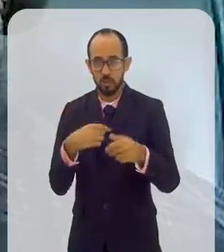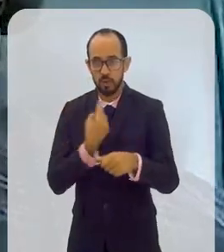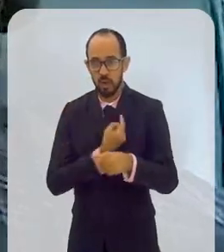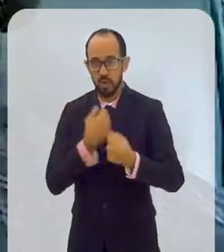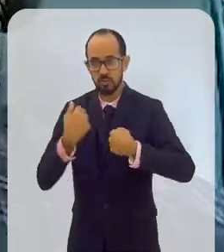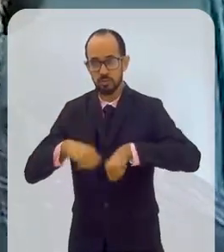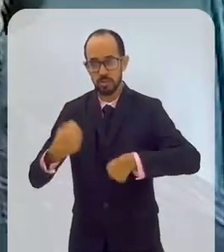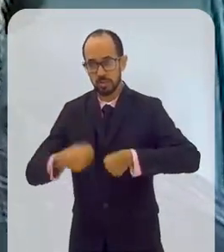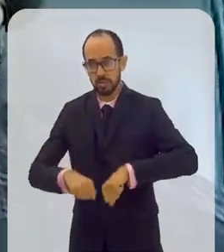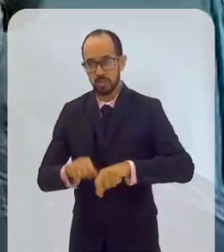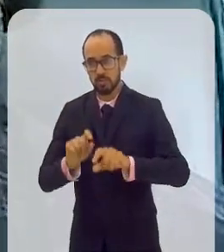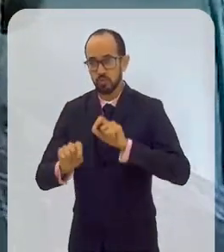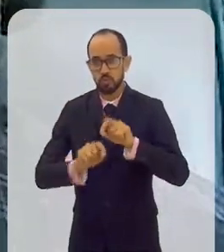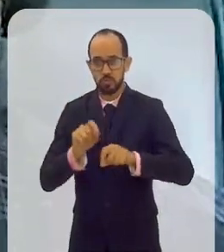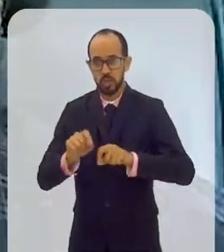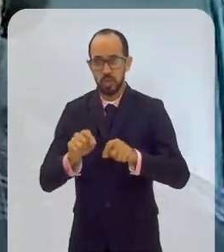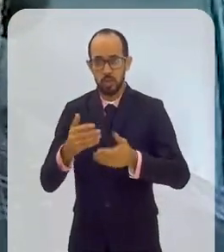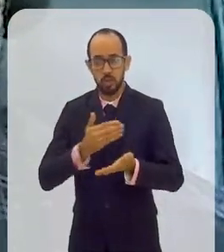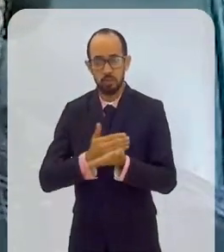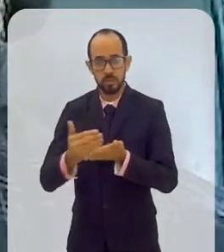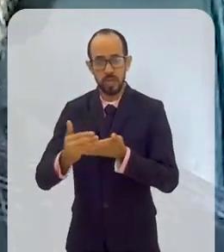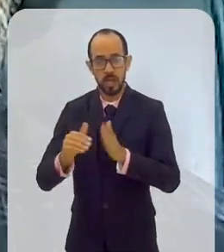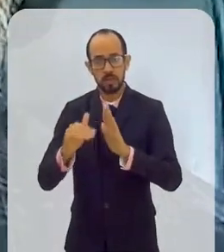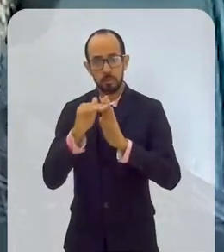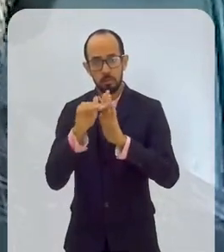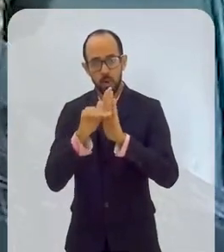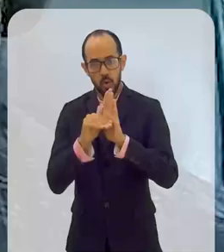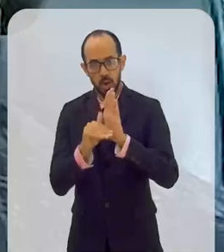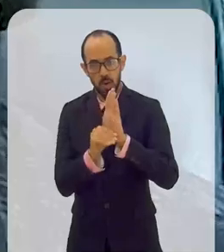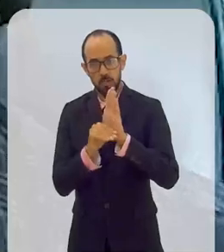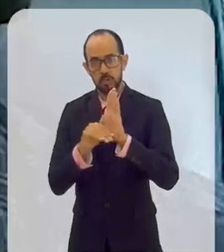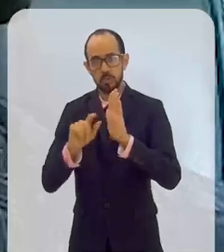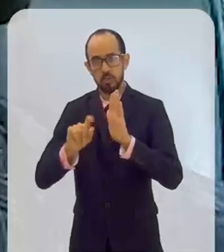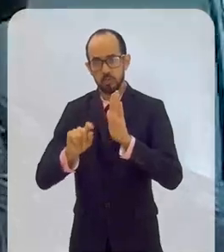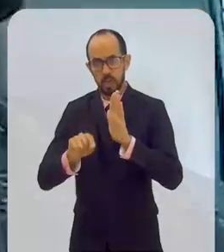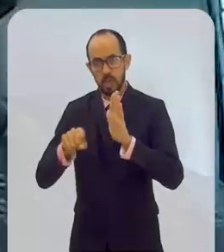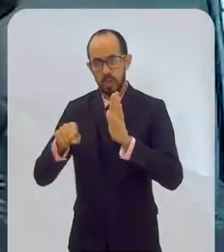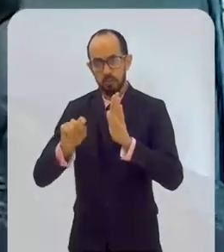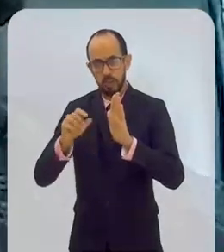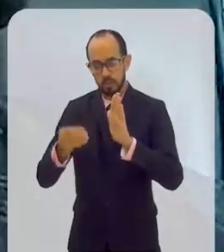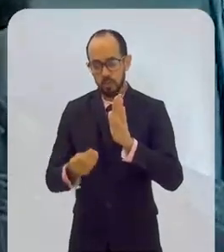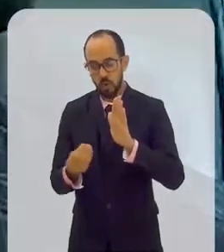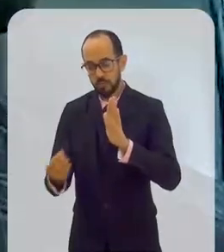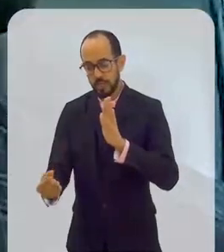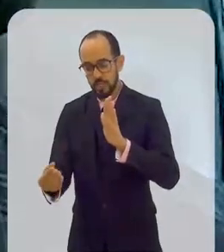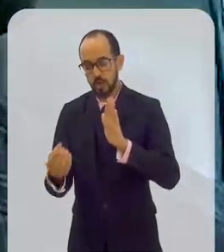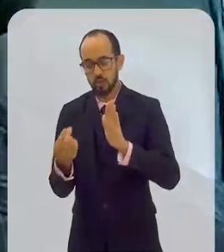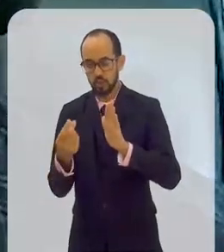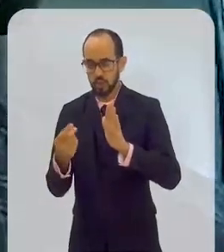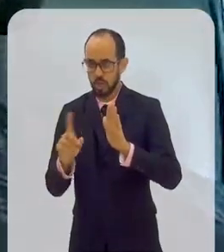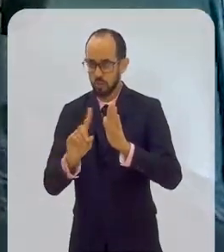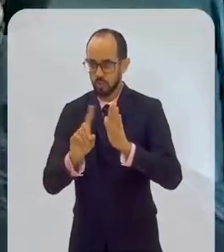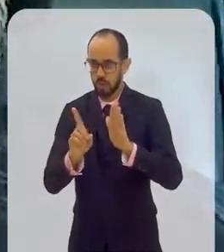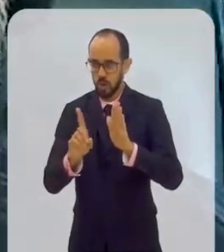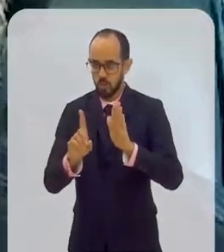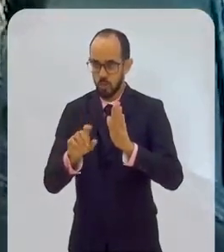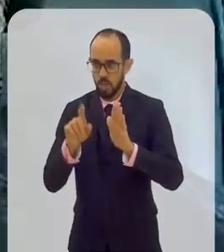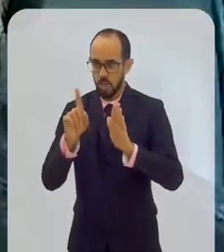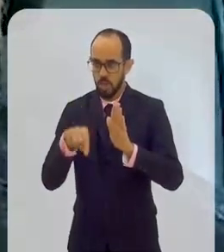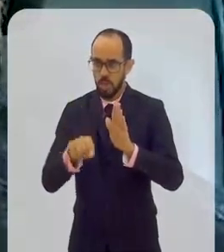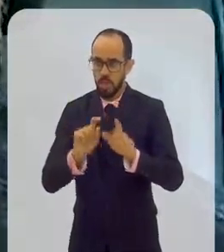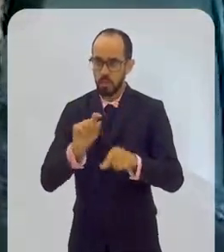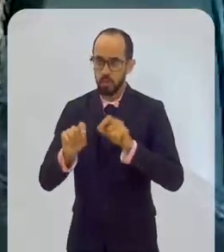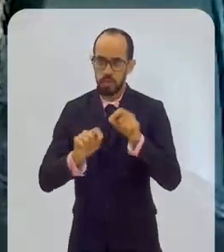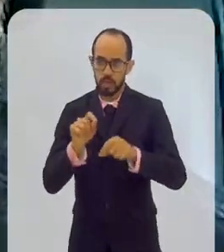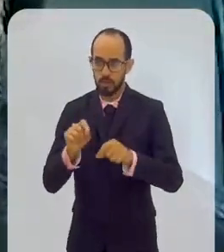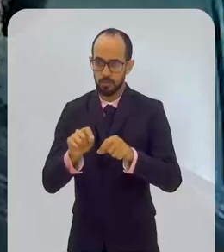Então, a gente precisa começar a ter programas, não no sentido da gente oferecer o dinheiro, sino a gente oferecer a